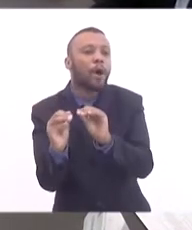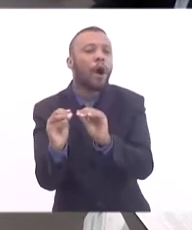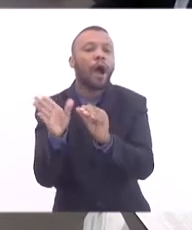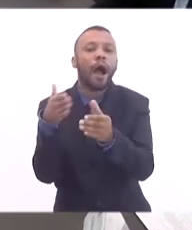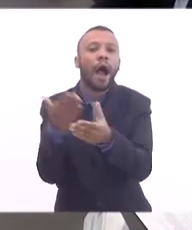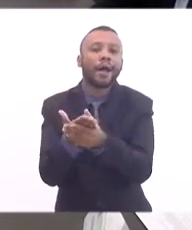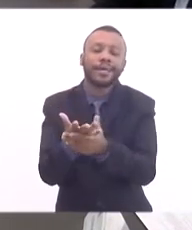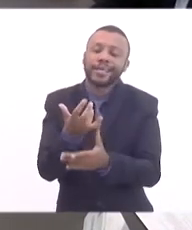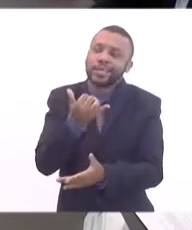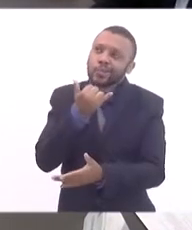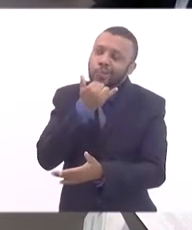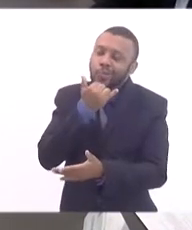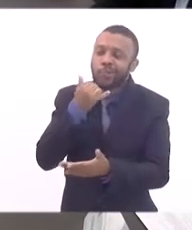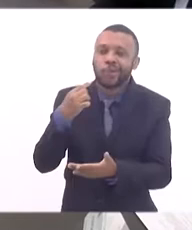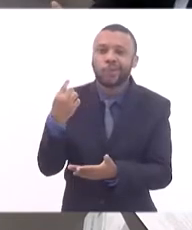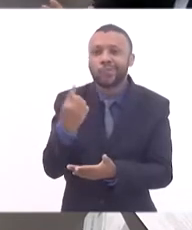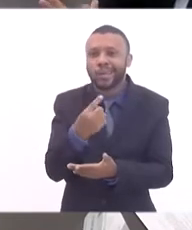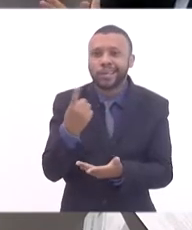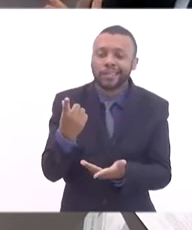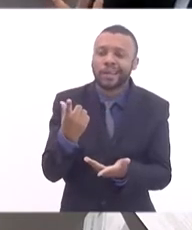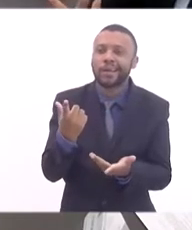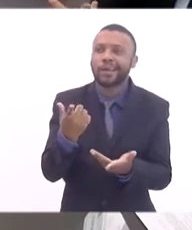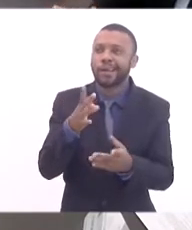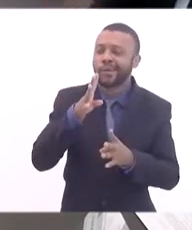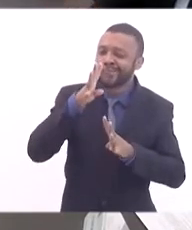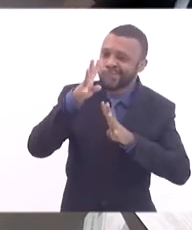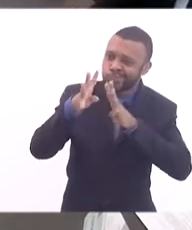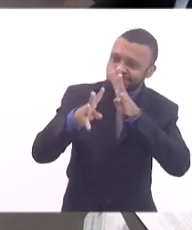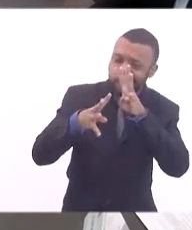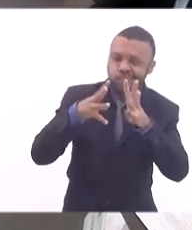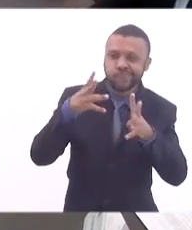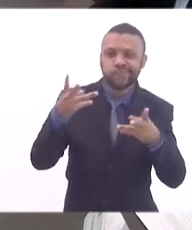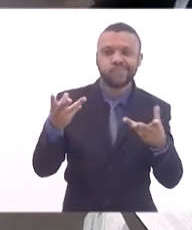acho que está engolindo a barriga imensa Nilson